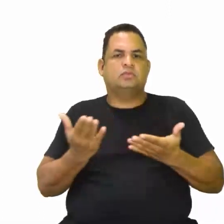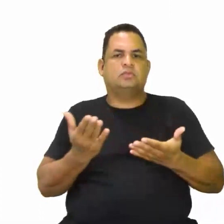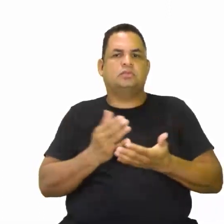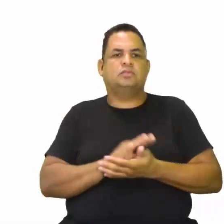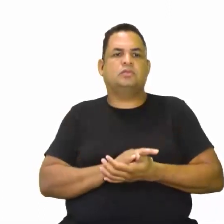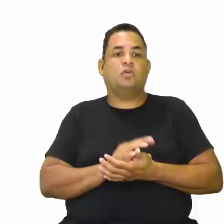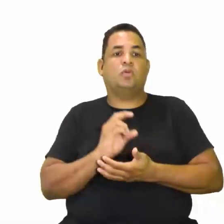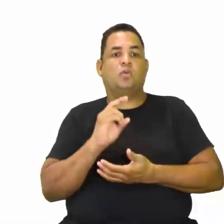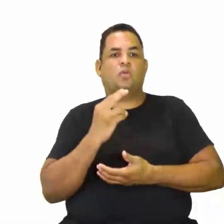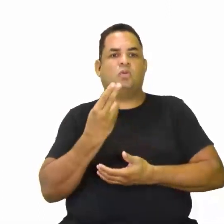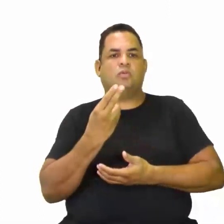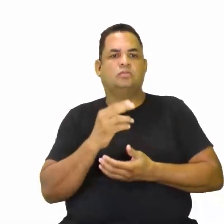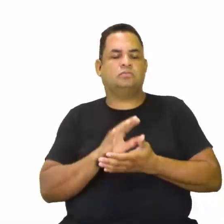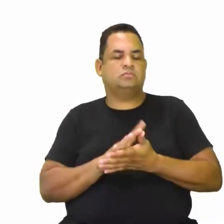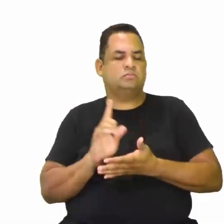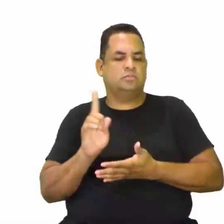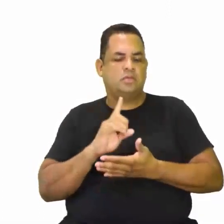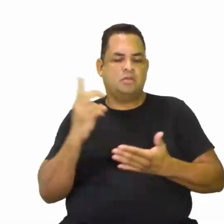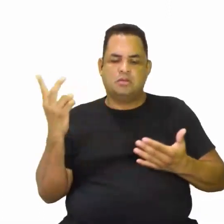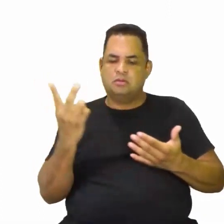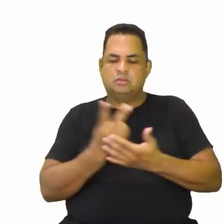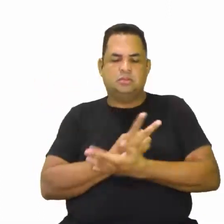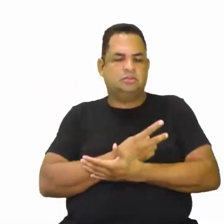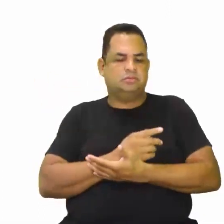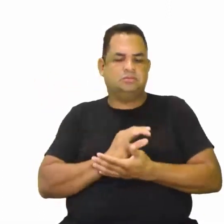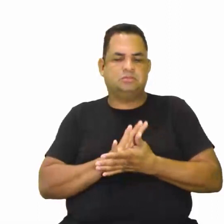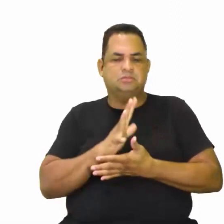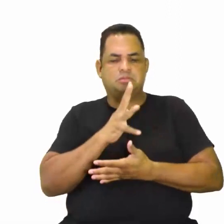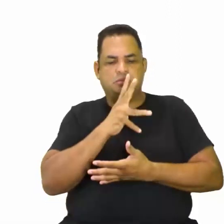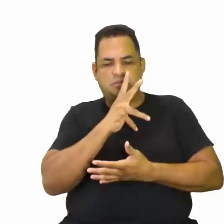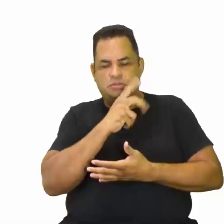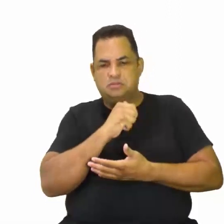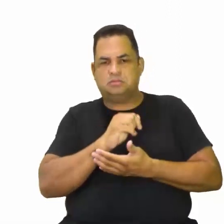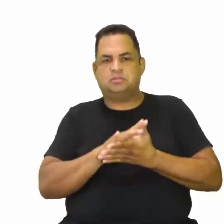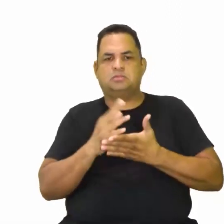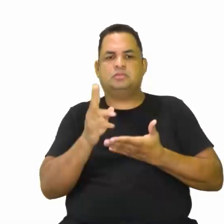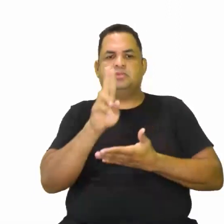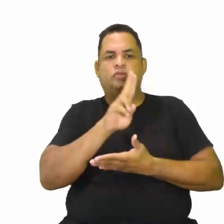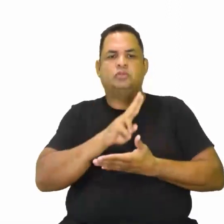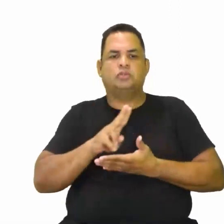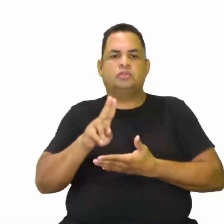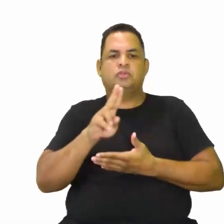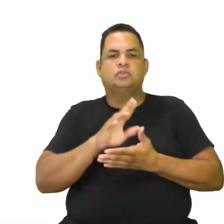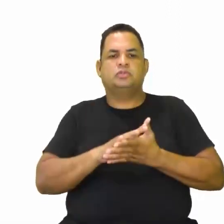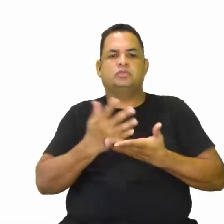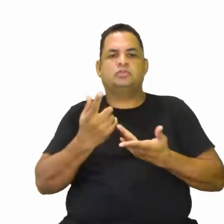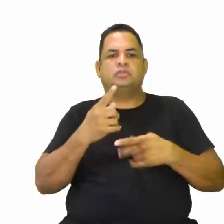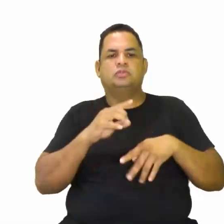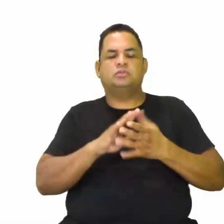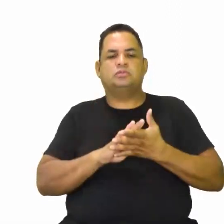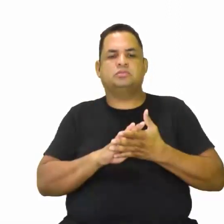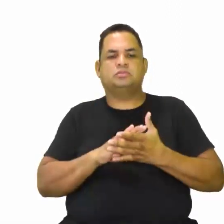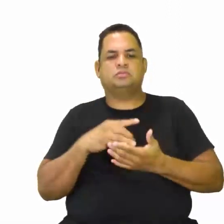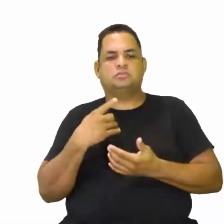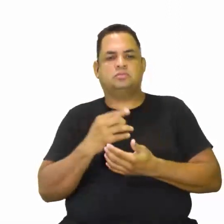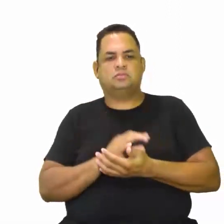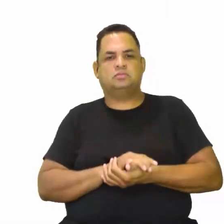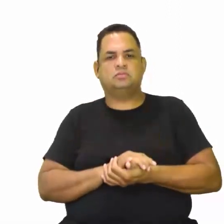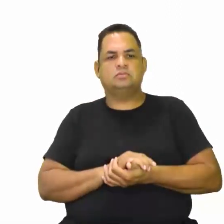lenta ou não ocorre lentamente. Para isso, nós temos que usar um instrumento chamado de quê?